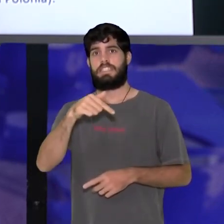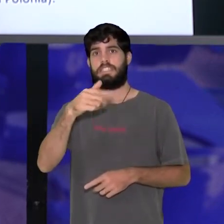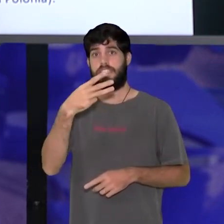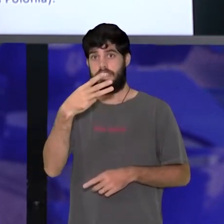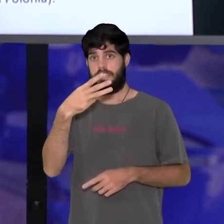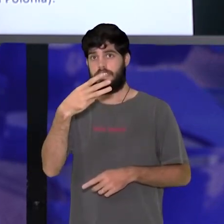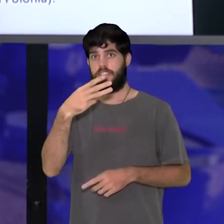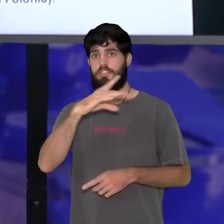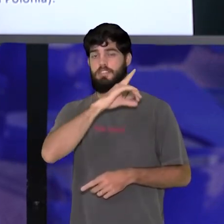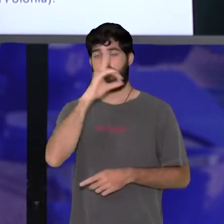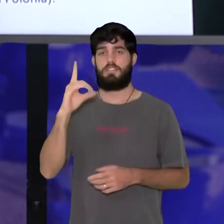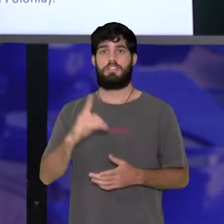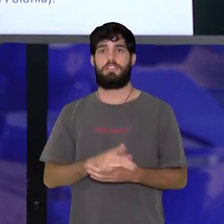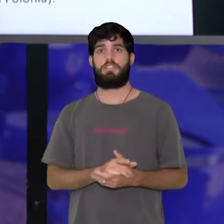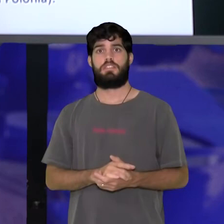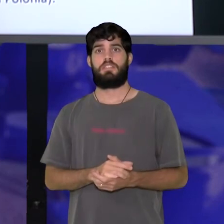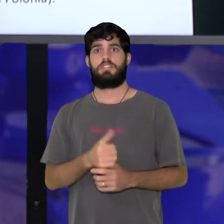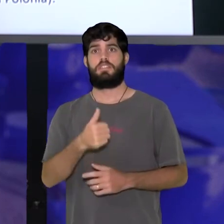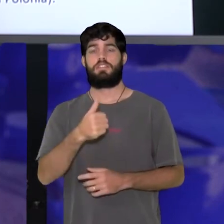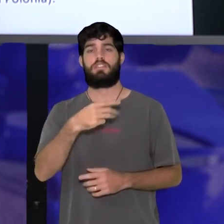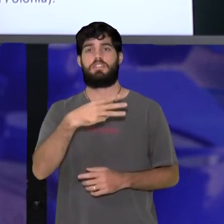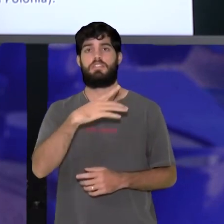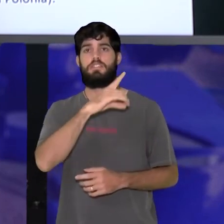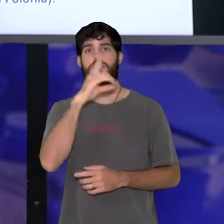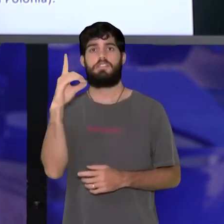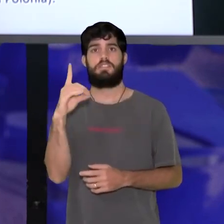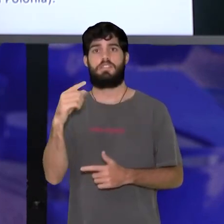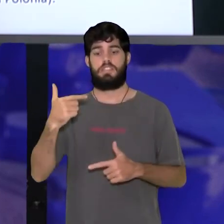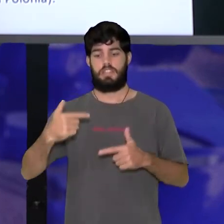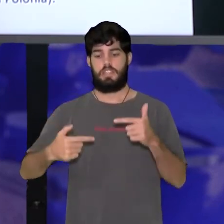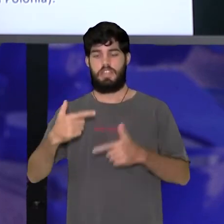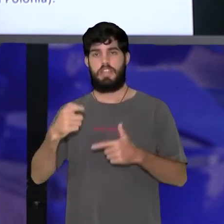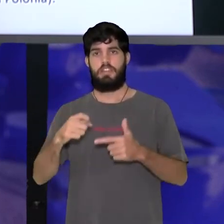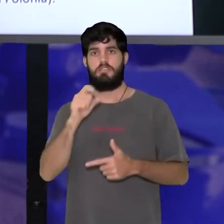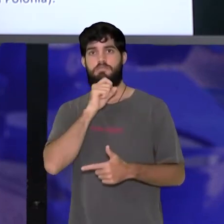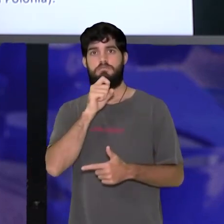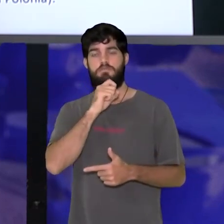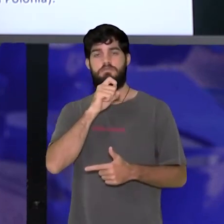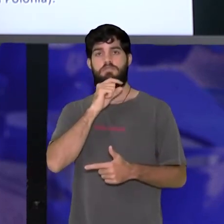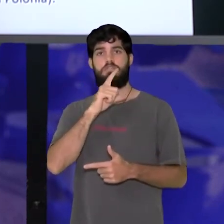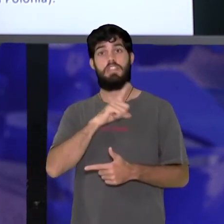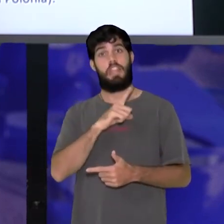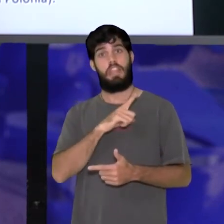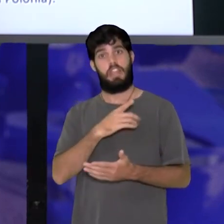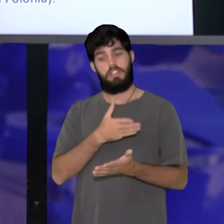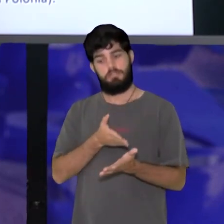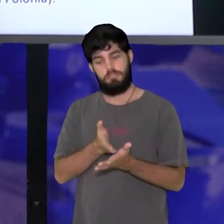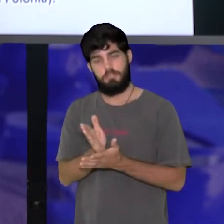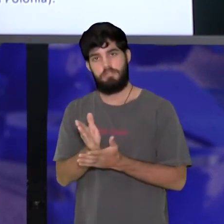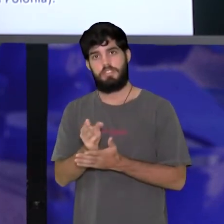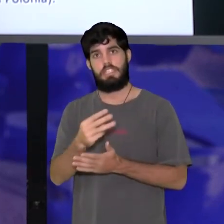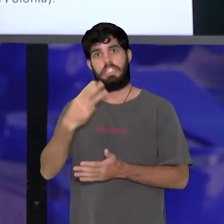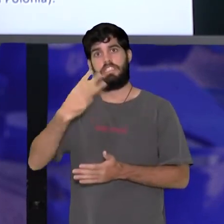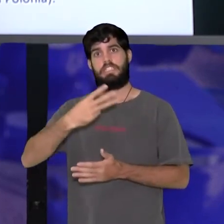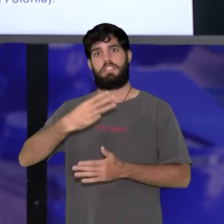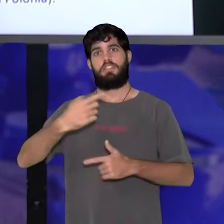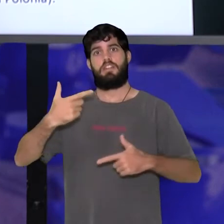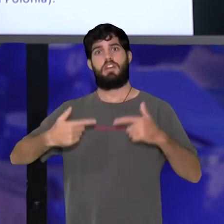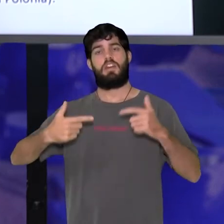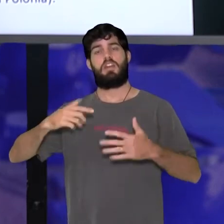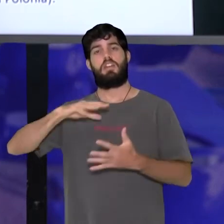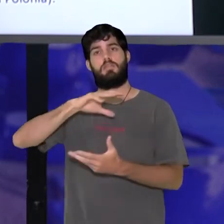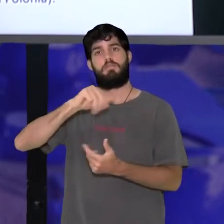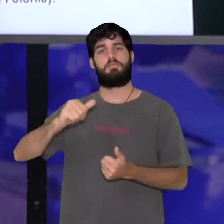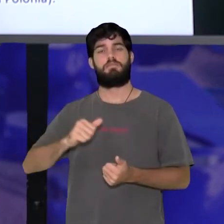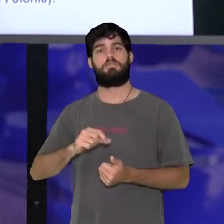dias. Nesses 13 dias, a Guerra Fria poderia ter gerado a Terceira Guerra Mundial. Porque